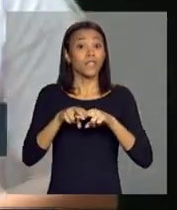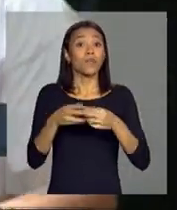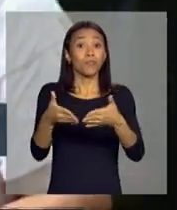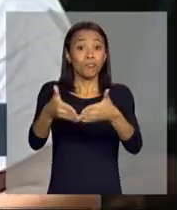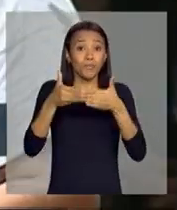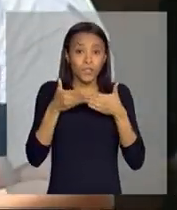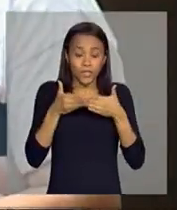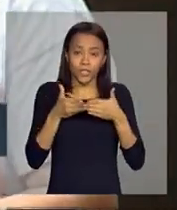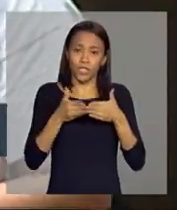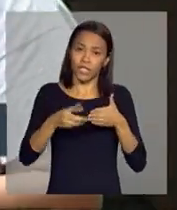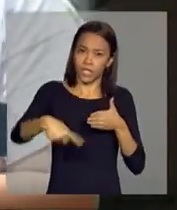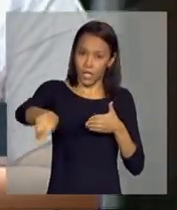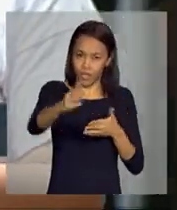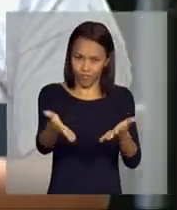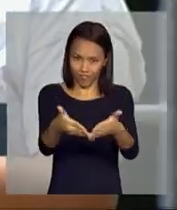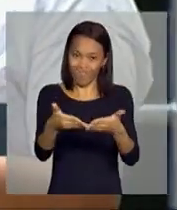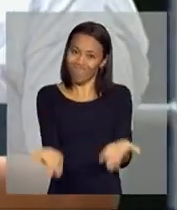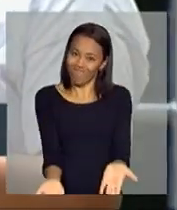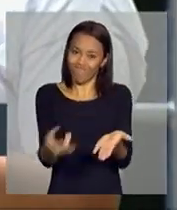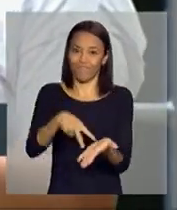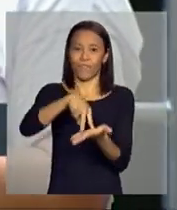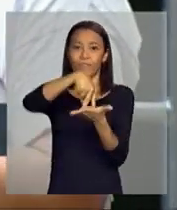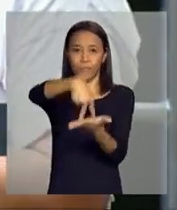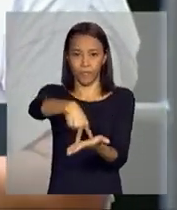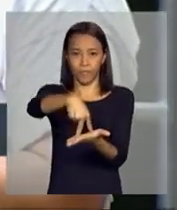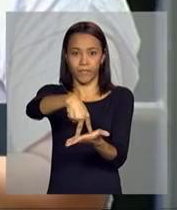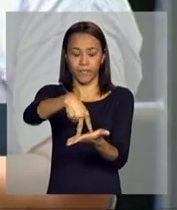de solicitar aos formandos que, por favor, fiquem de pé.